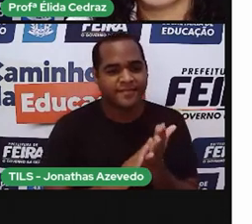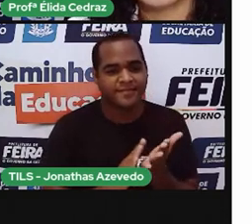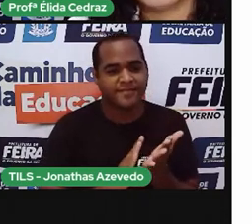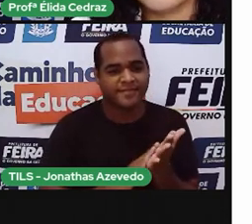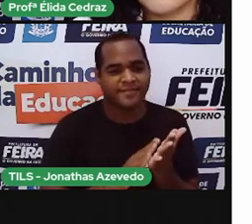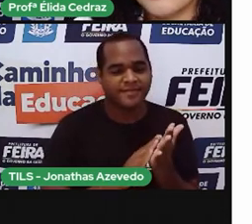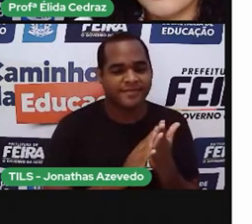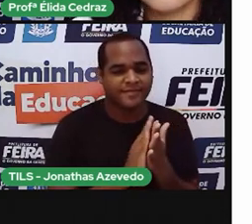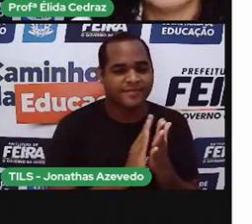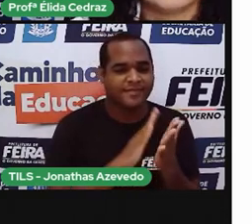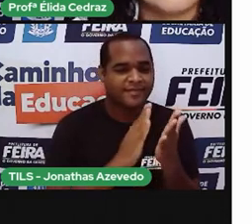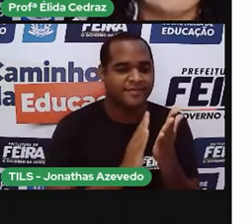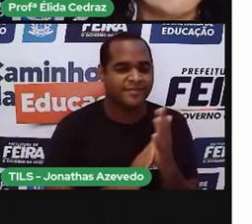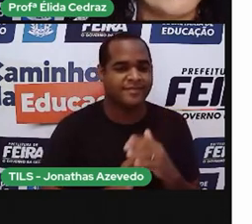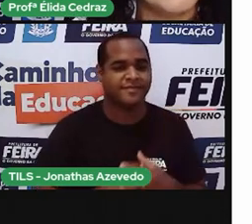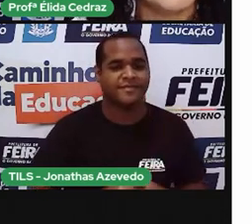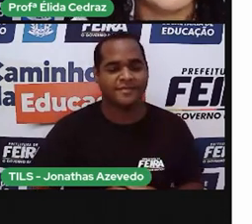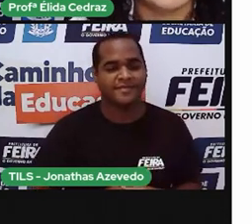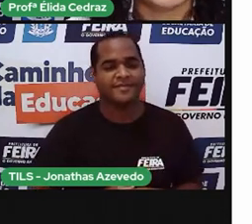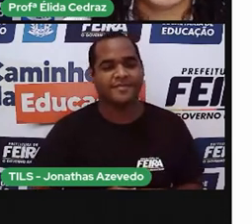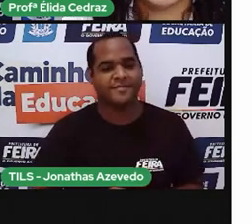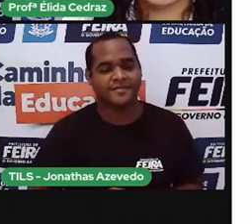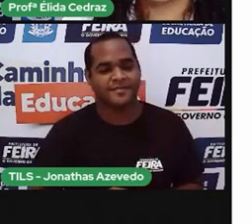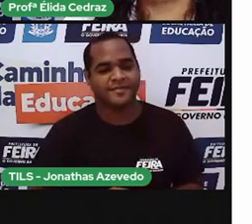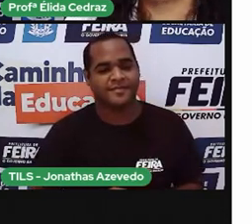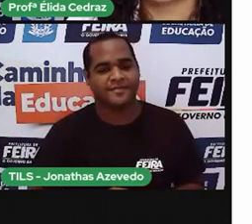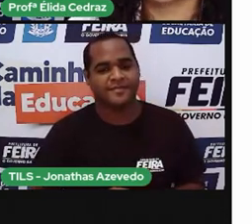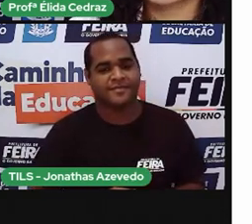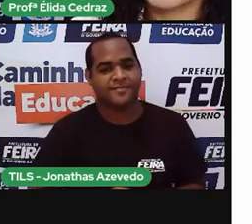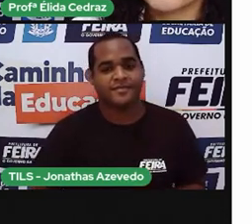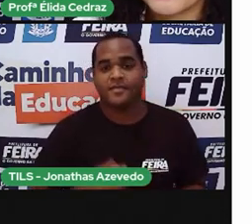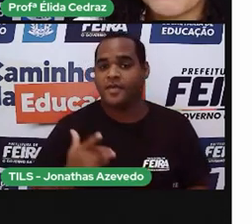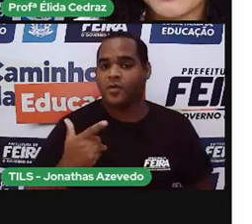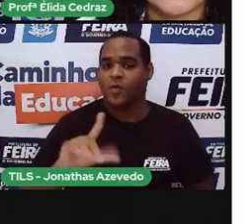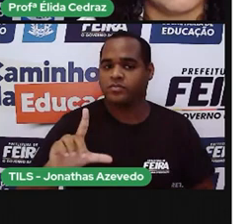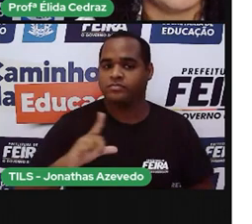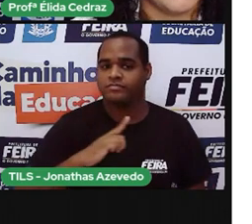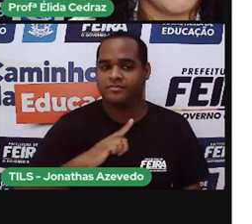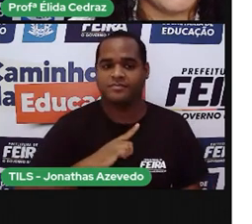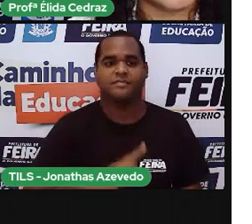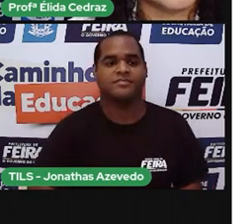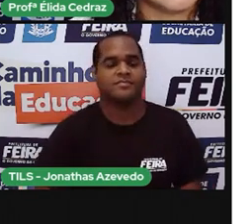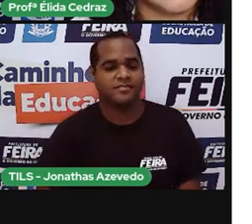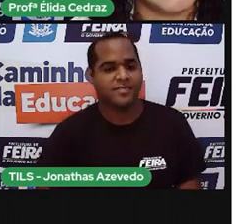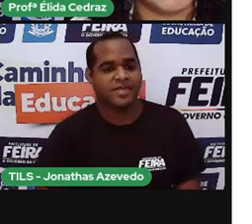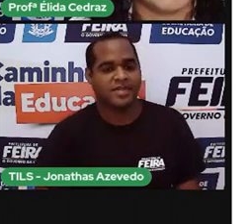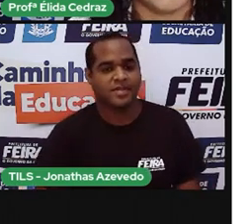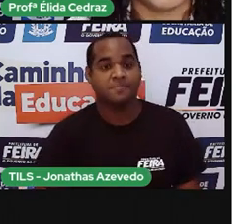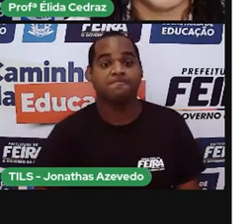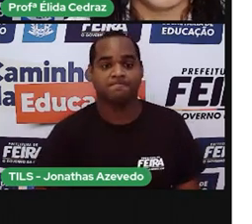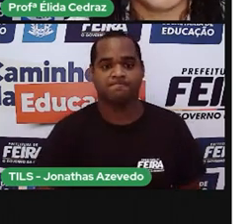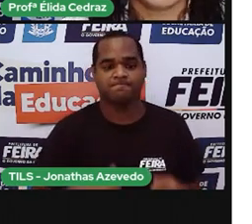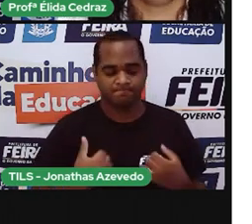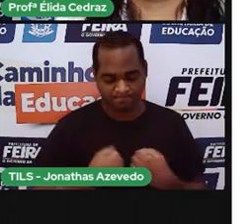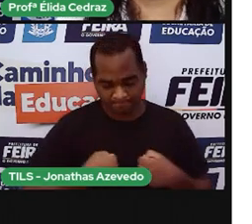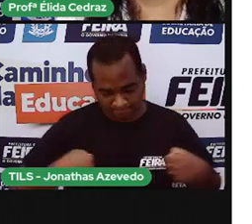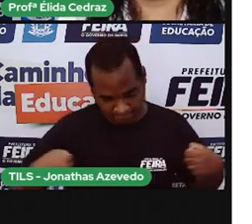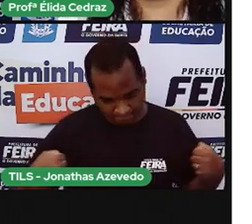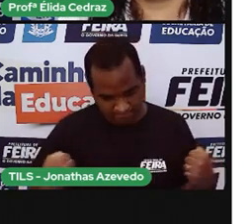teco, teco, teleco, teco, um tamborim. Próximo instrumento, a